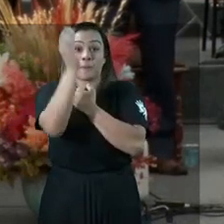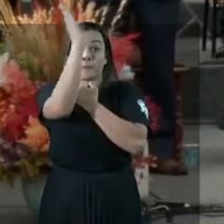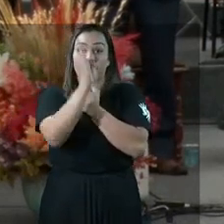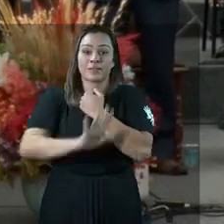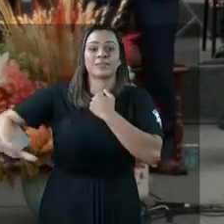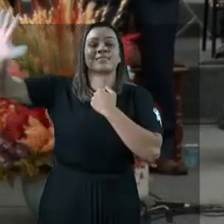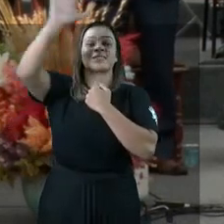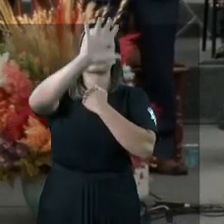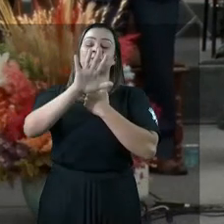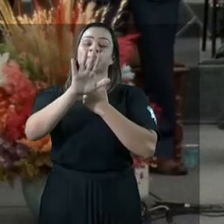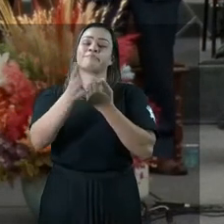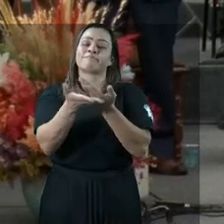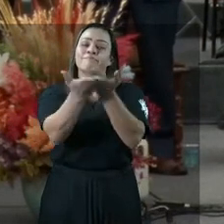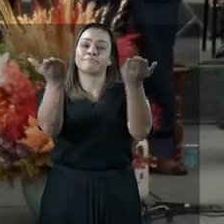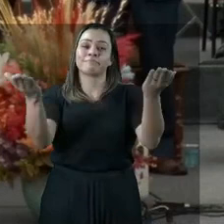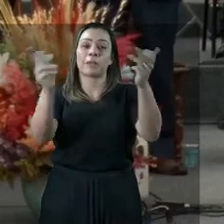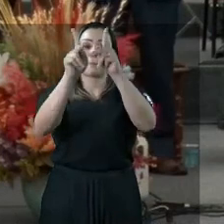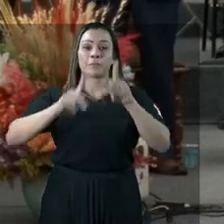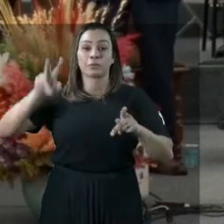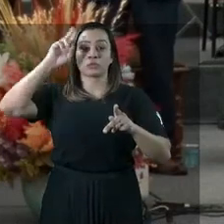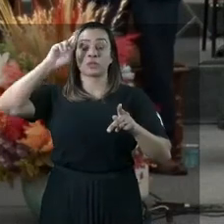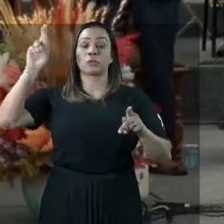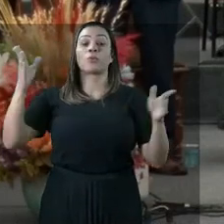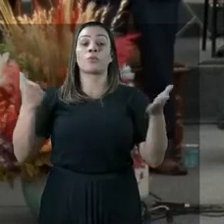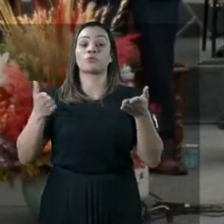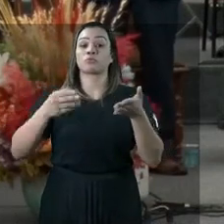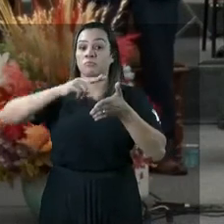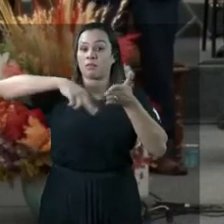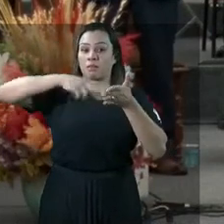Cristo. Amém. Salmo de número 24.